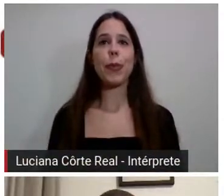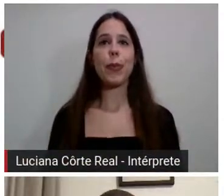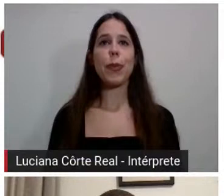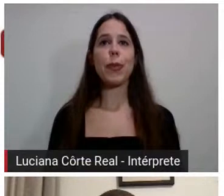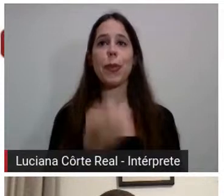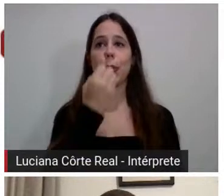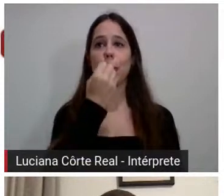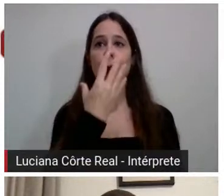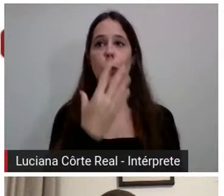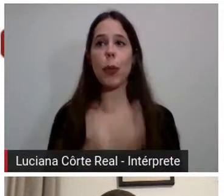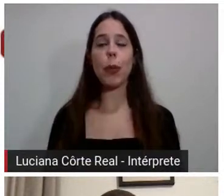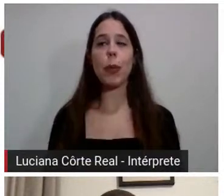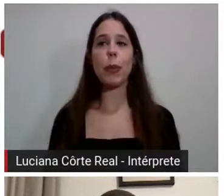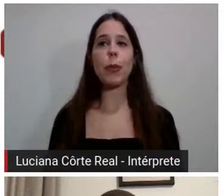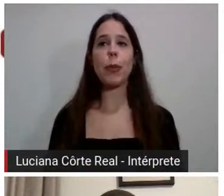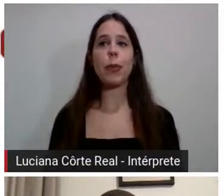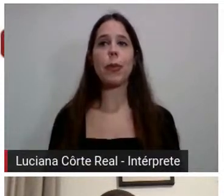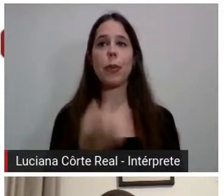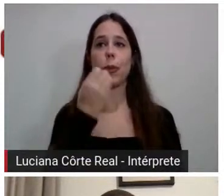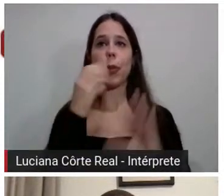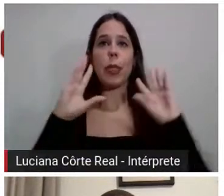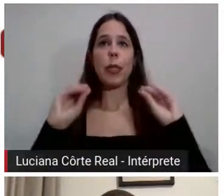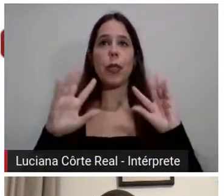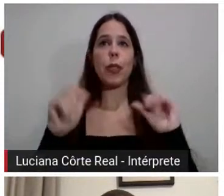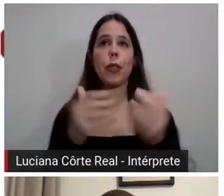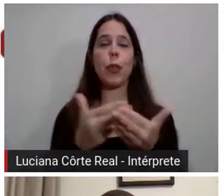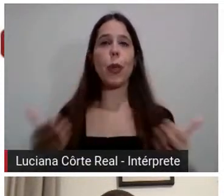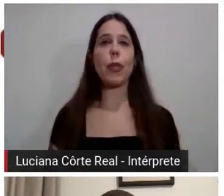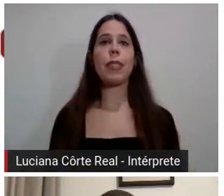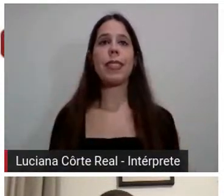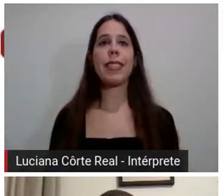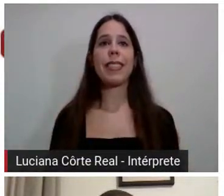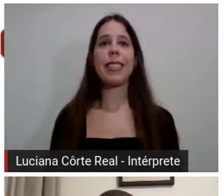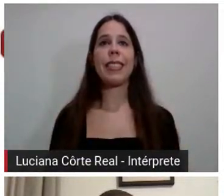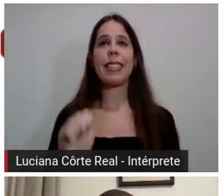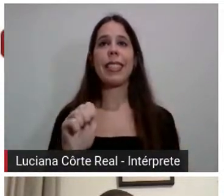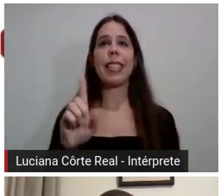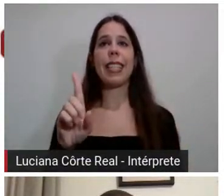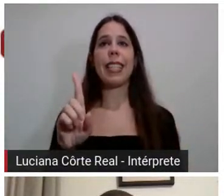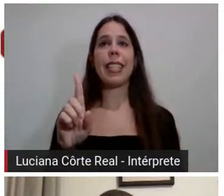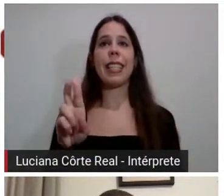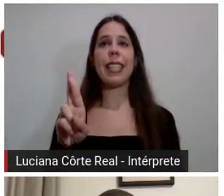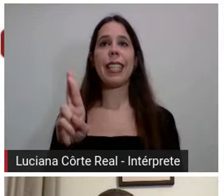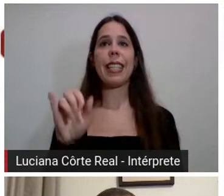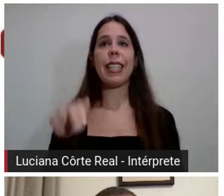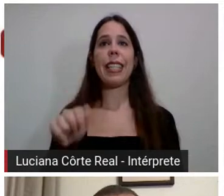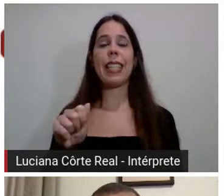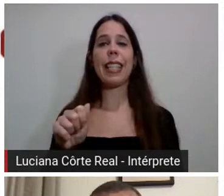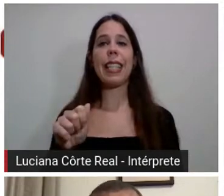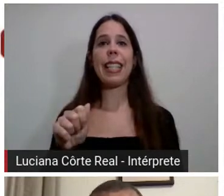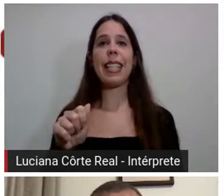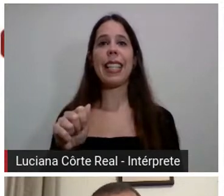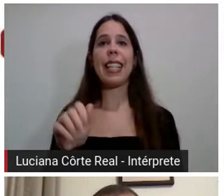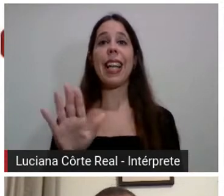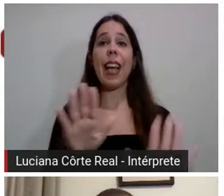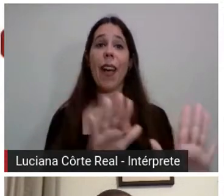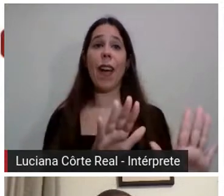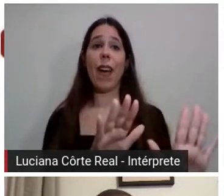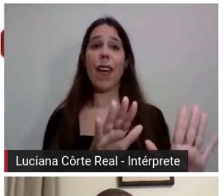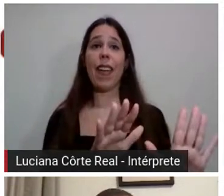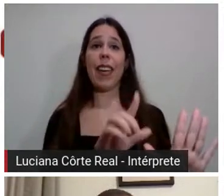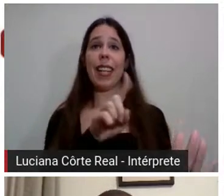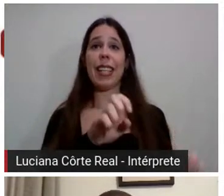Bom, boa noite a todos. A Adriana fez tantos... Oi. Vai lá, que antes de você começar, eu vou